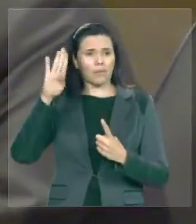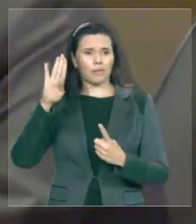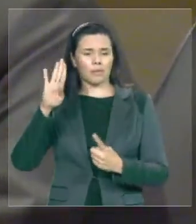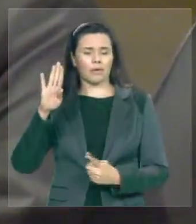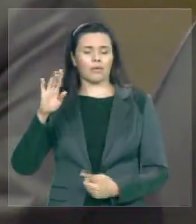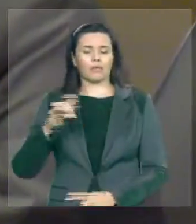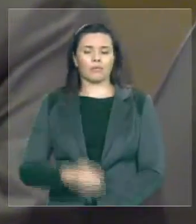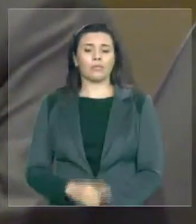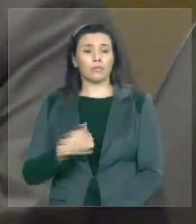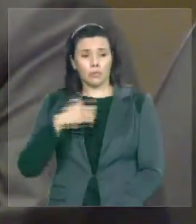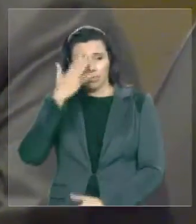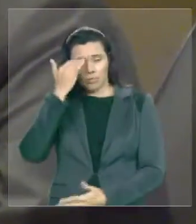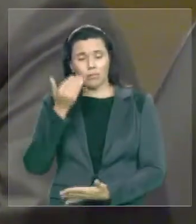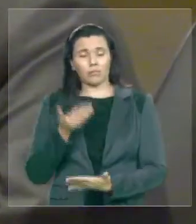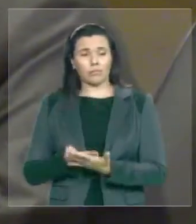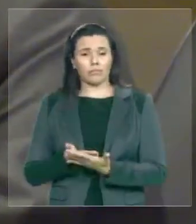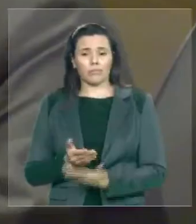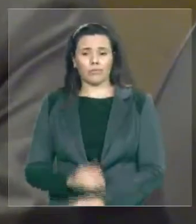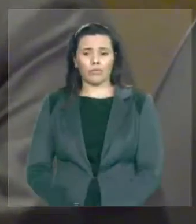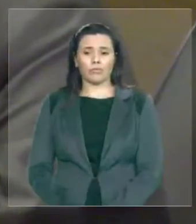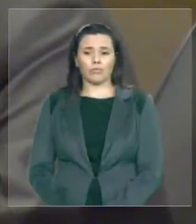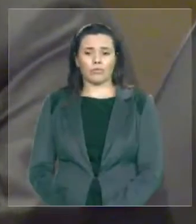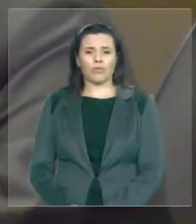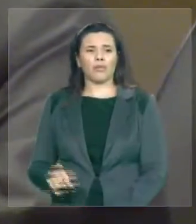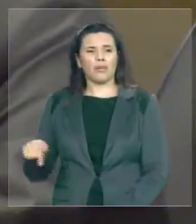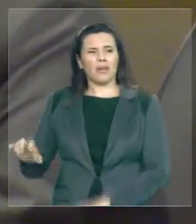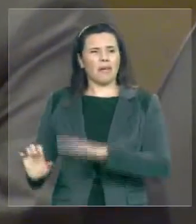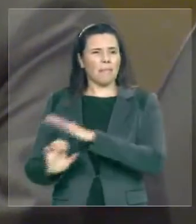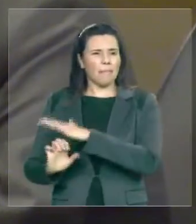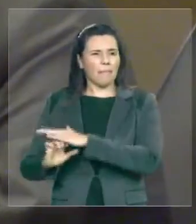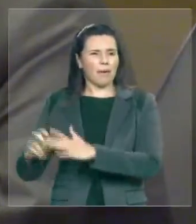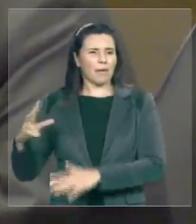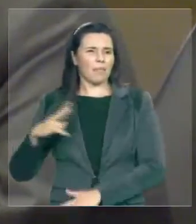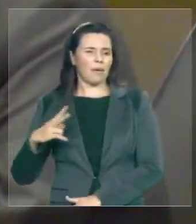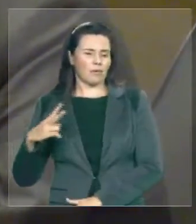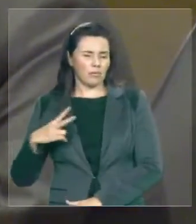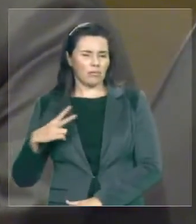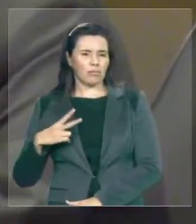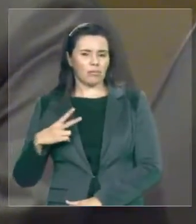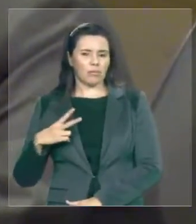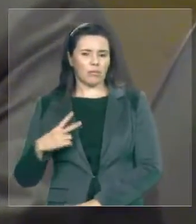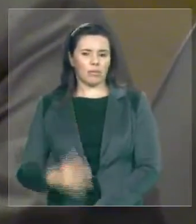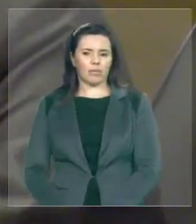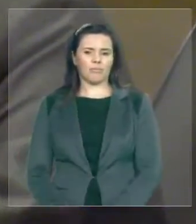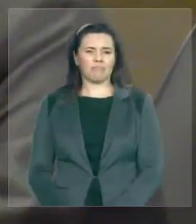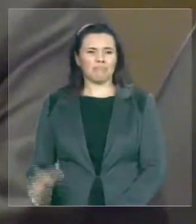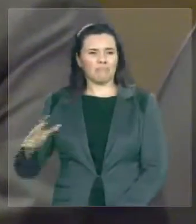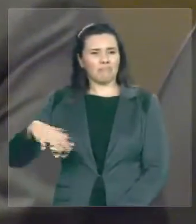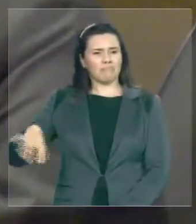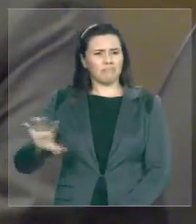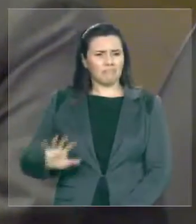além do tipo de empresário desta área